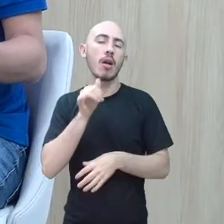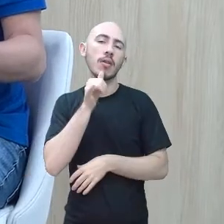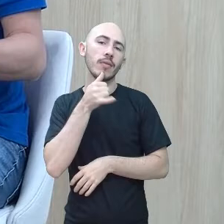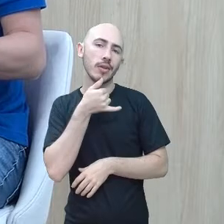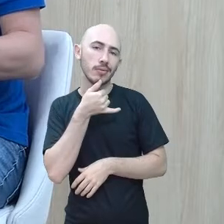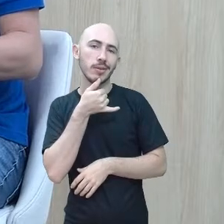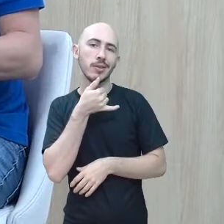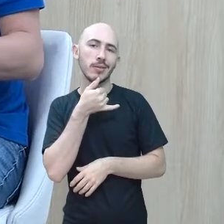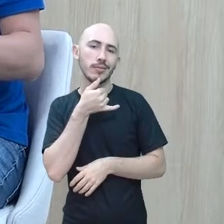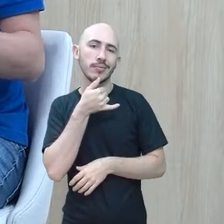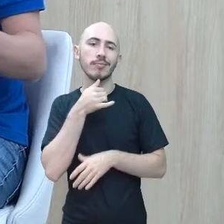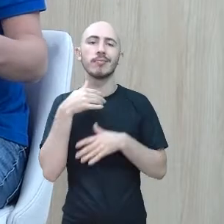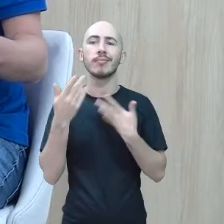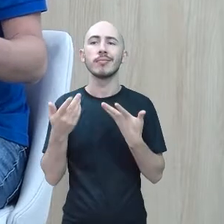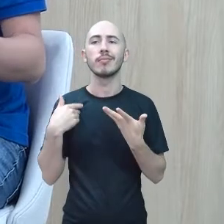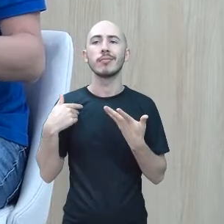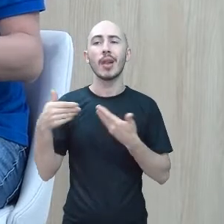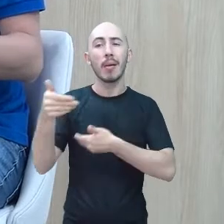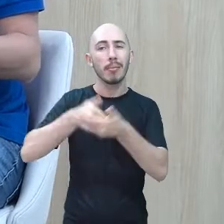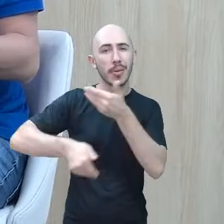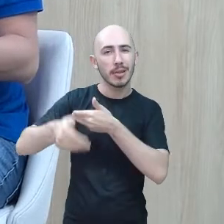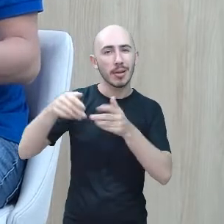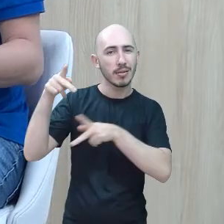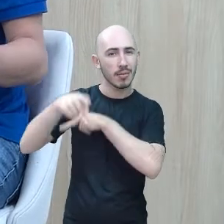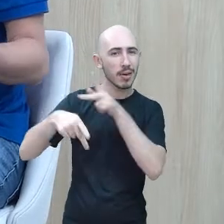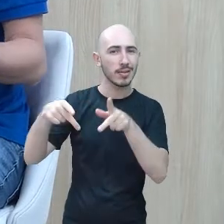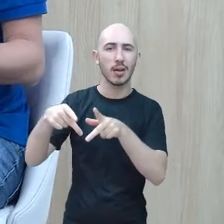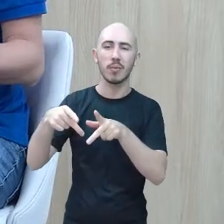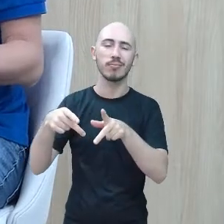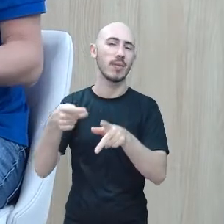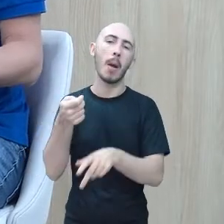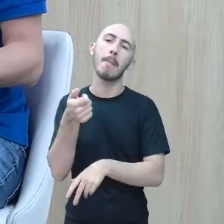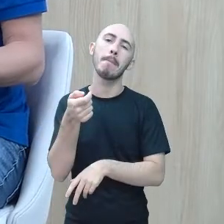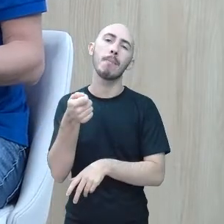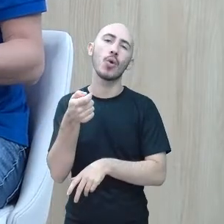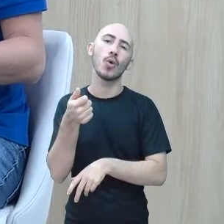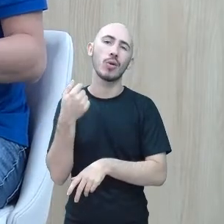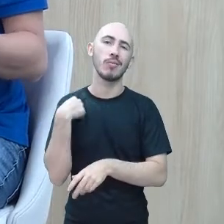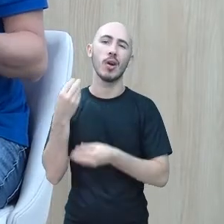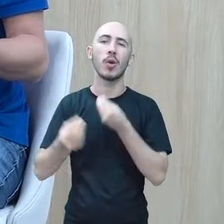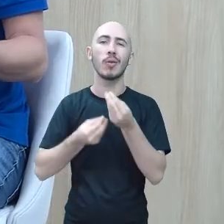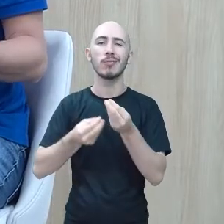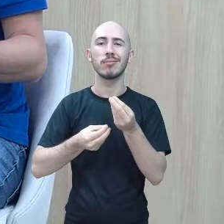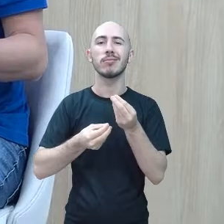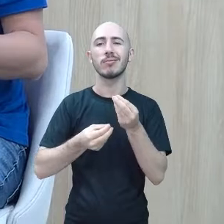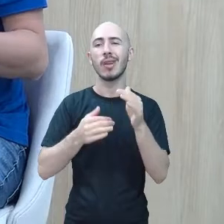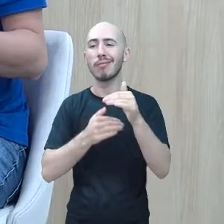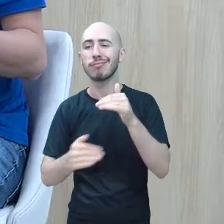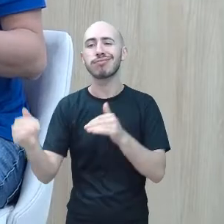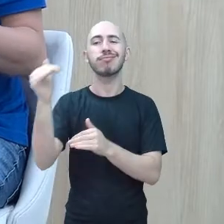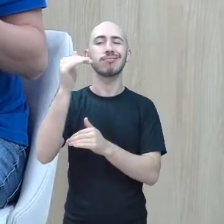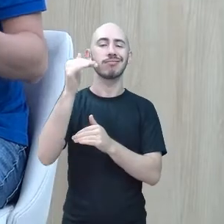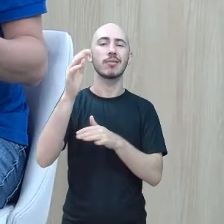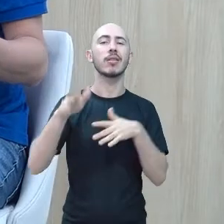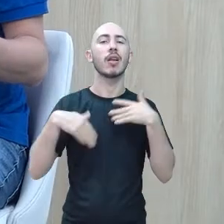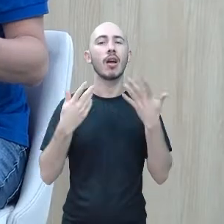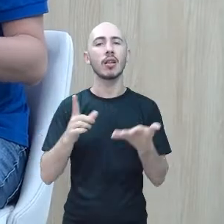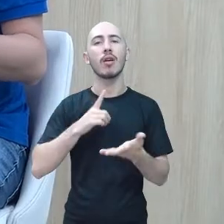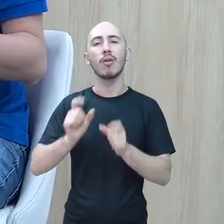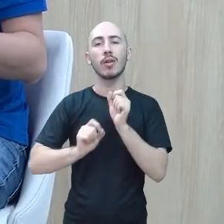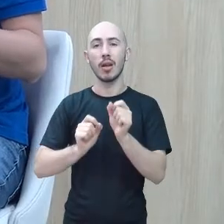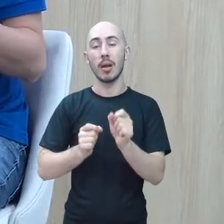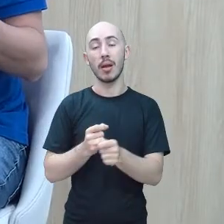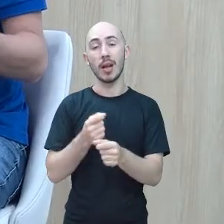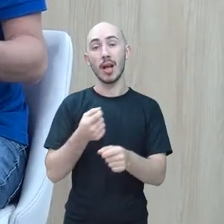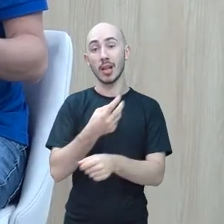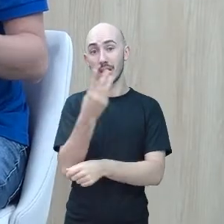não contaram com uma parte significativa da nossa população, já que foi feita muito de cima para baixo, parte de uma elite. Eu queria destacar 3 momentos,